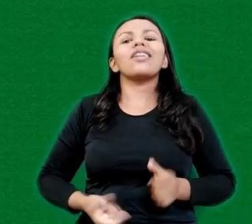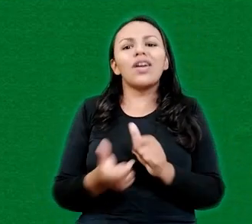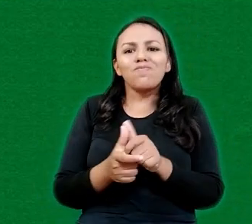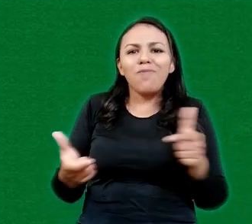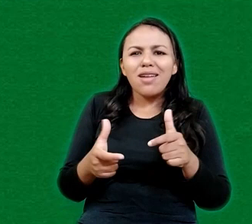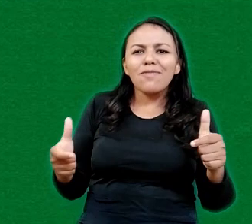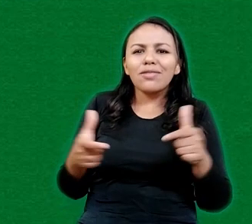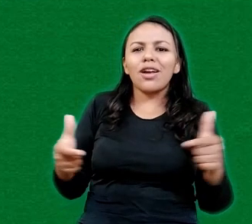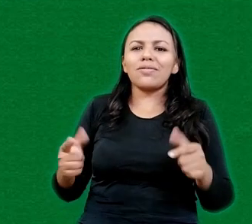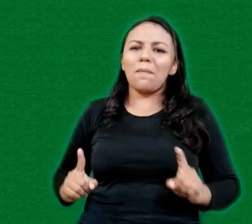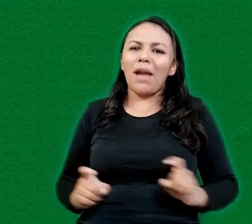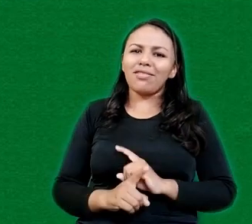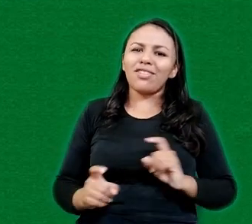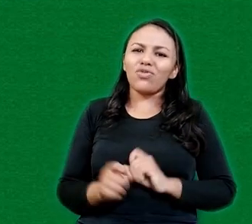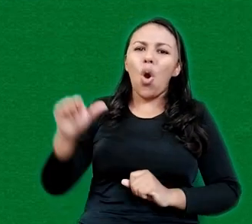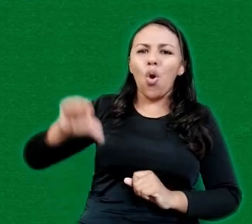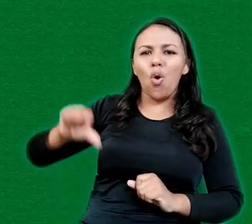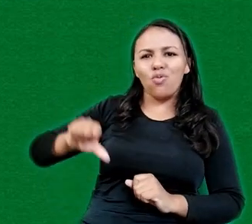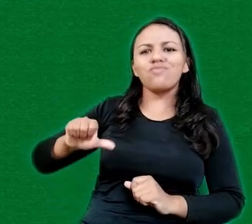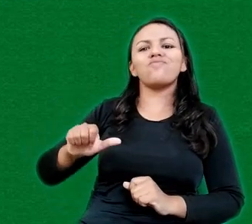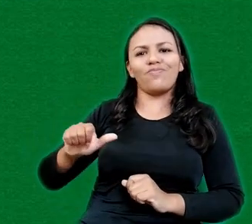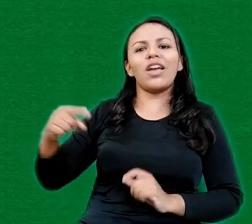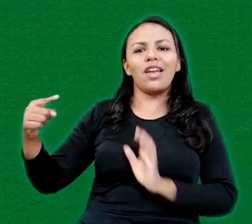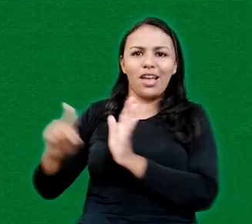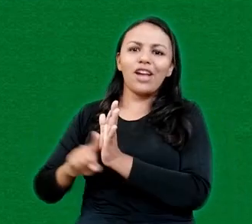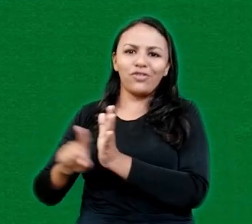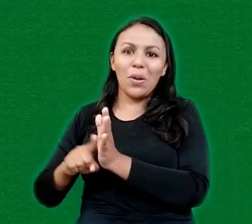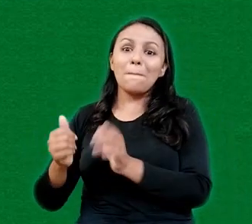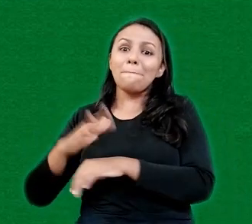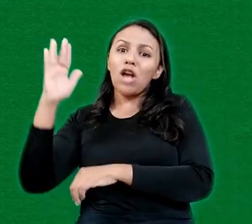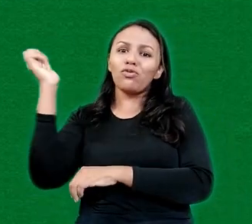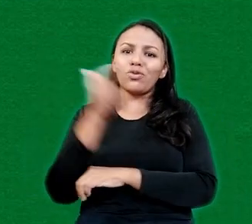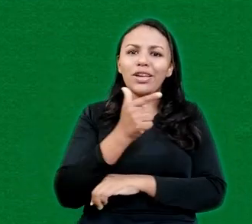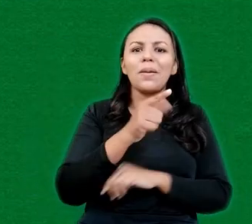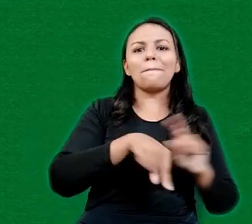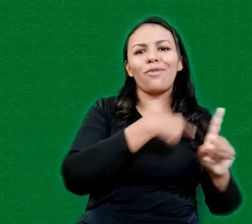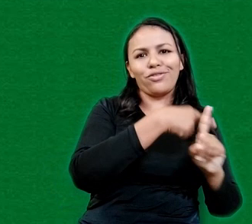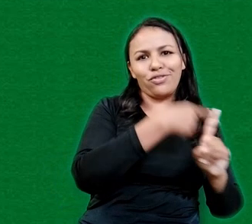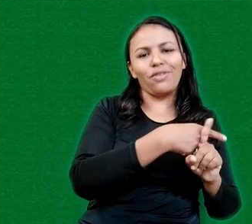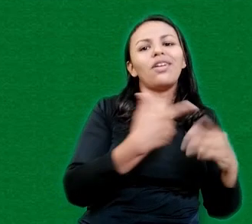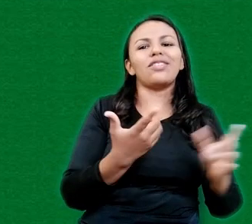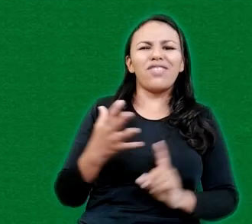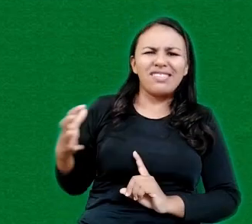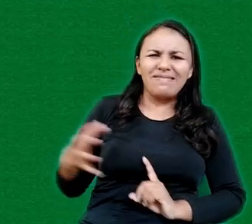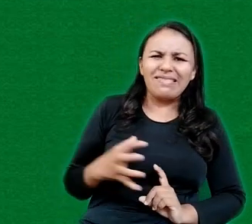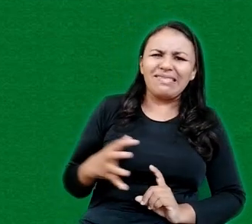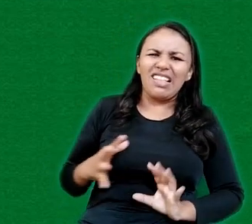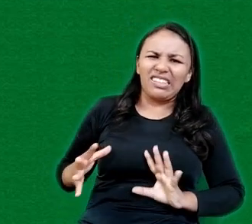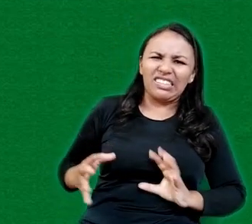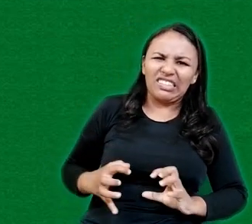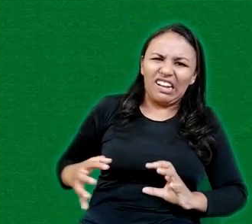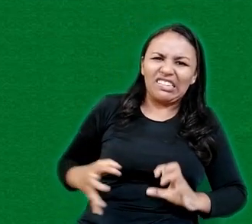bactérias gram-negativas em relação a bactérias gram-positivas. Isso leva a uma agressão da mucosa